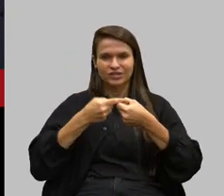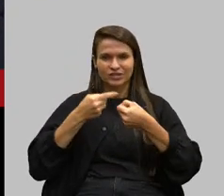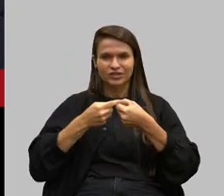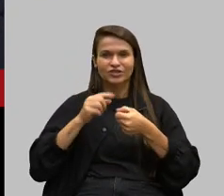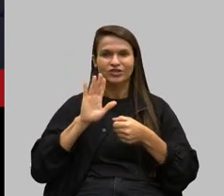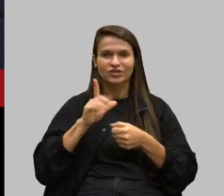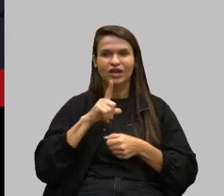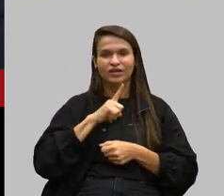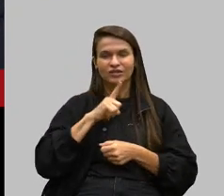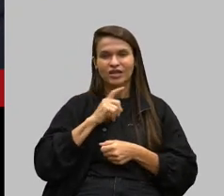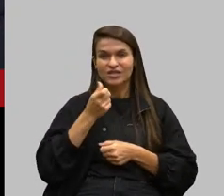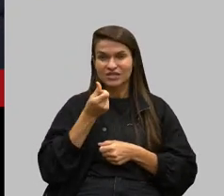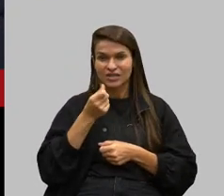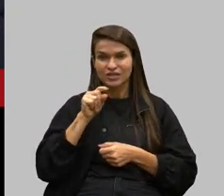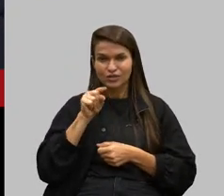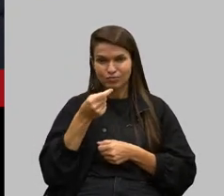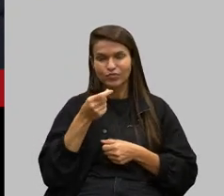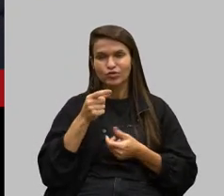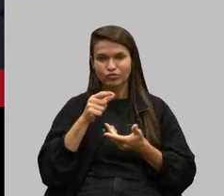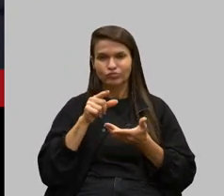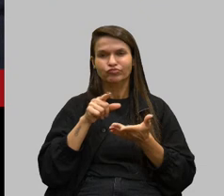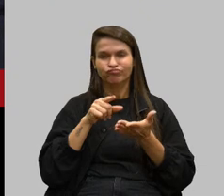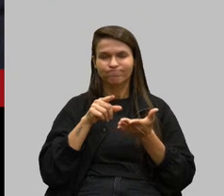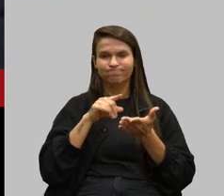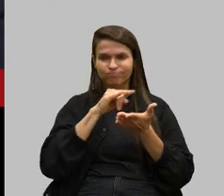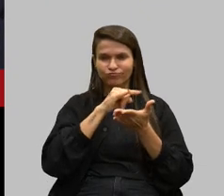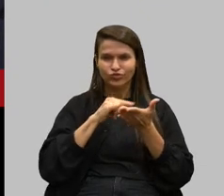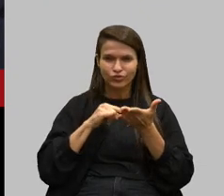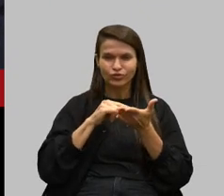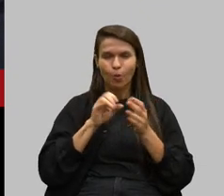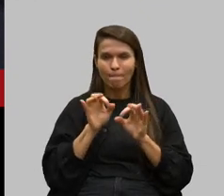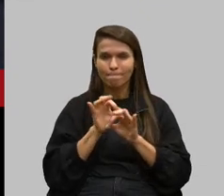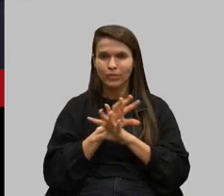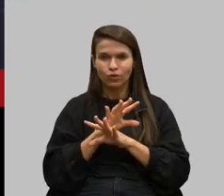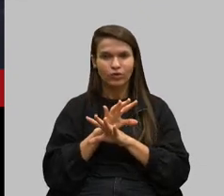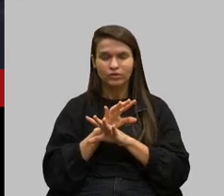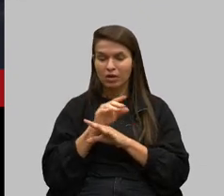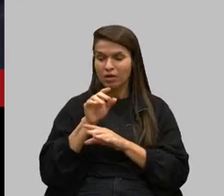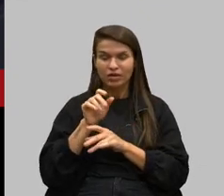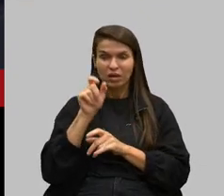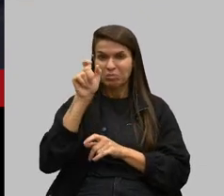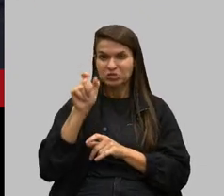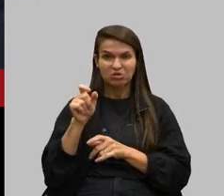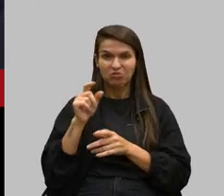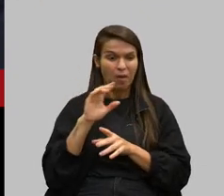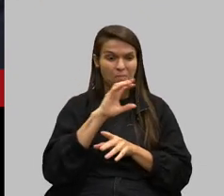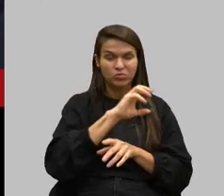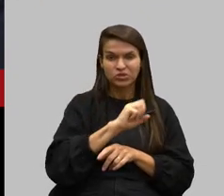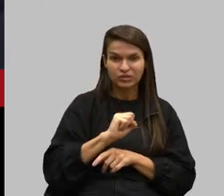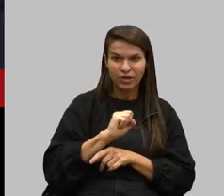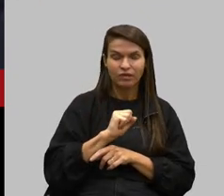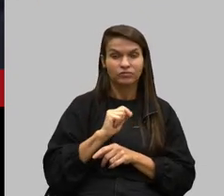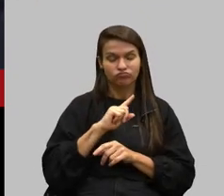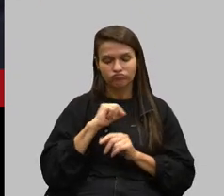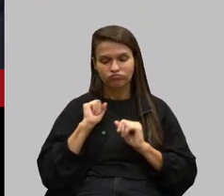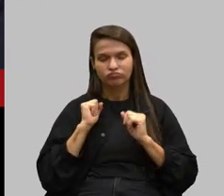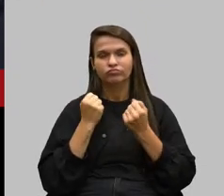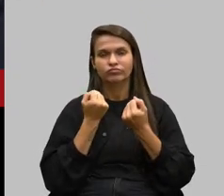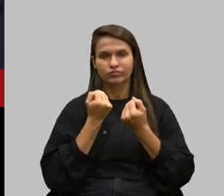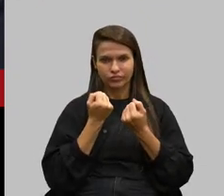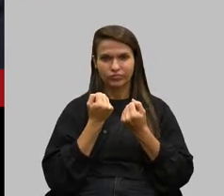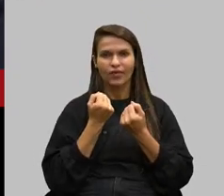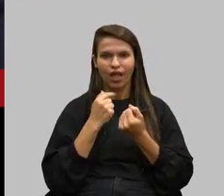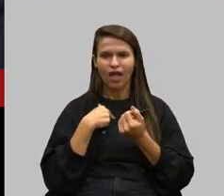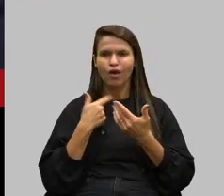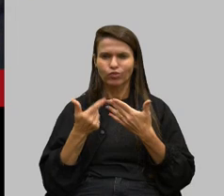6.000 títulos prontos dentro do cartório e o cidadão não vai lá buscar então a gente tem que fazer esse esforço Isso faz parte do nosso